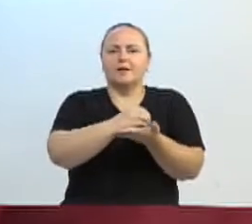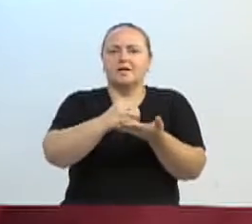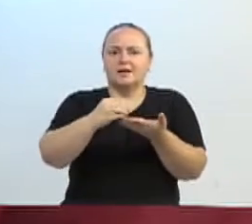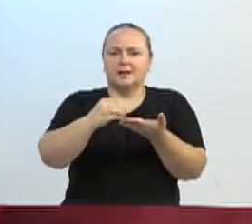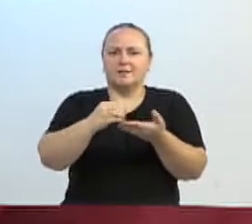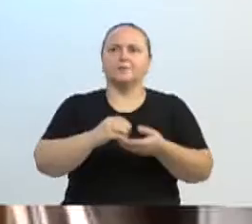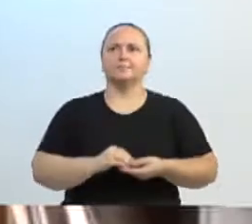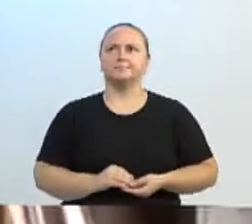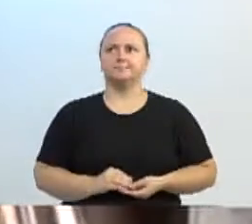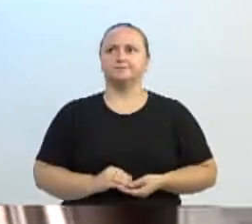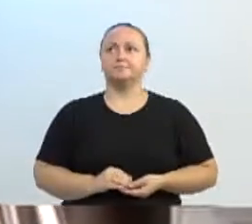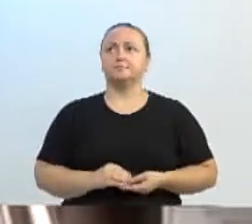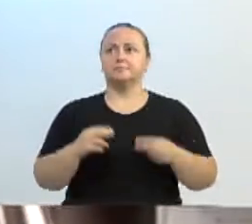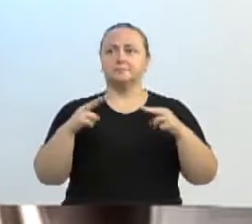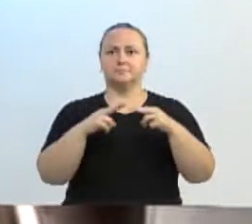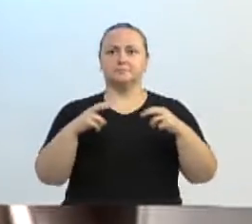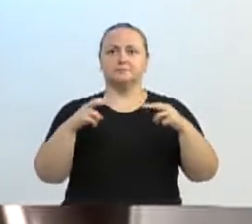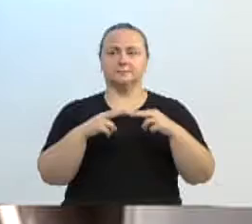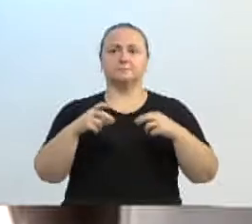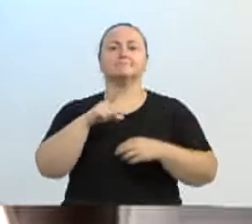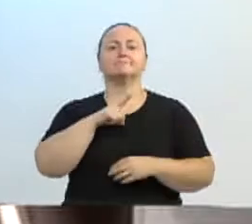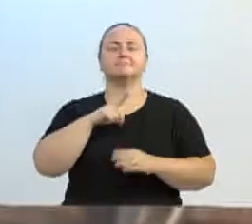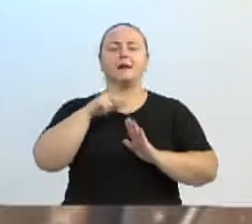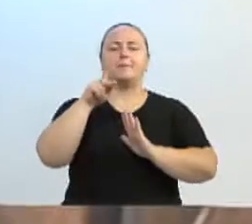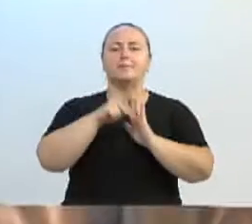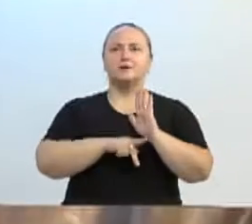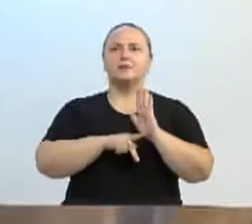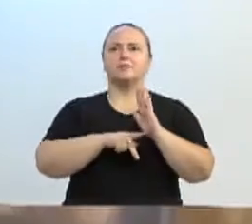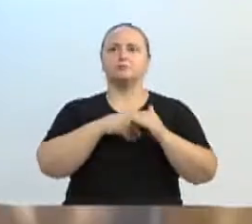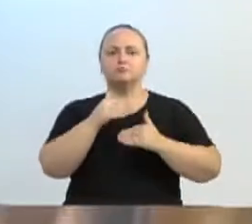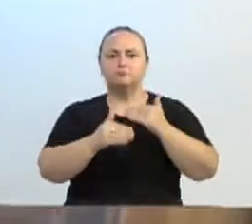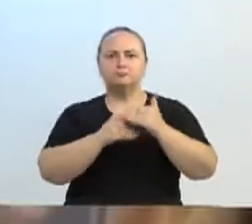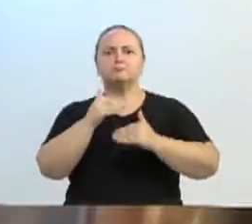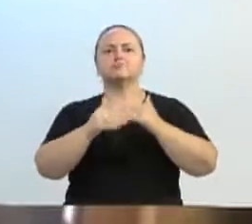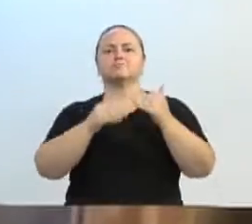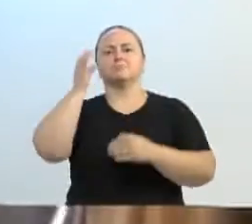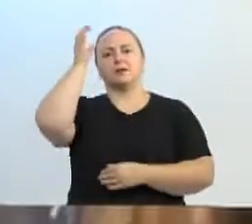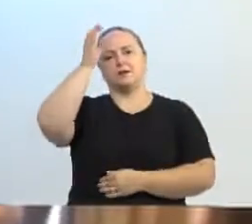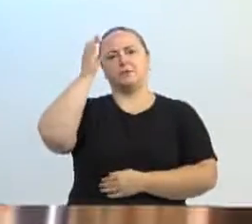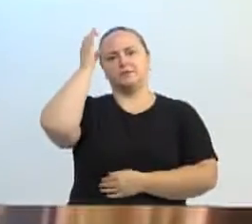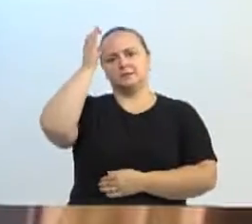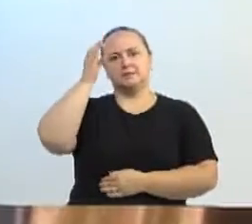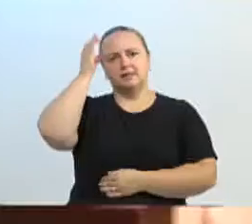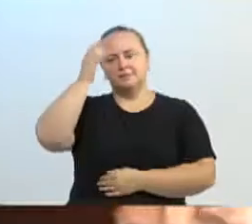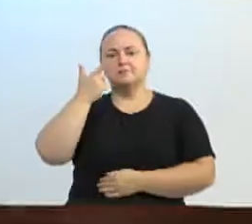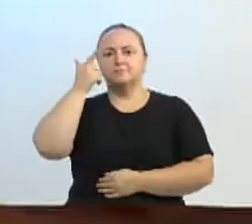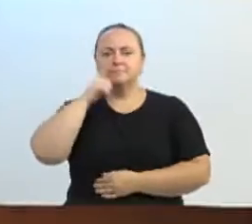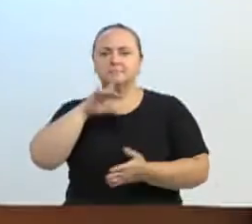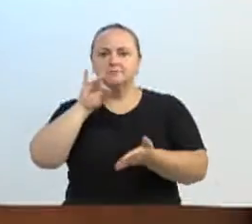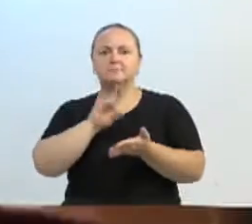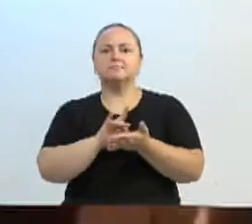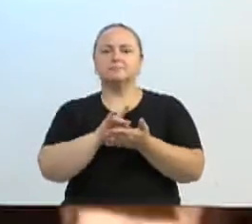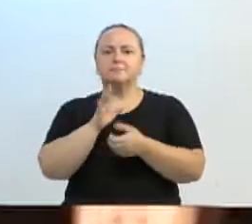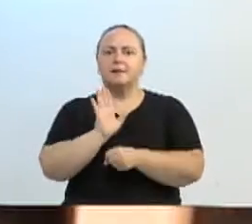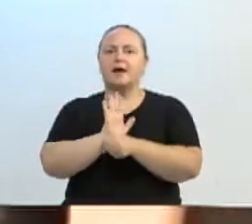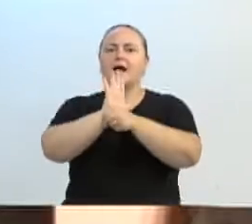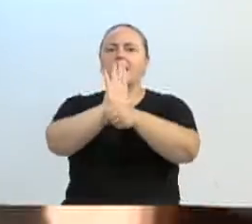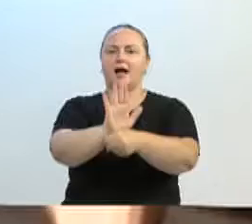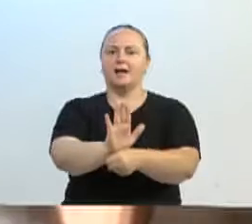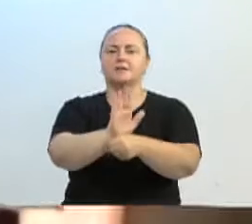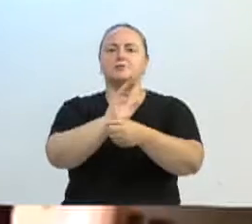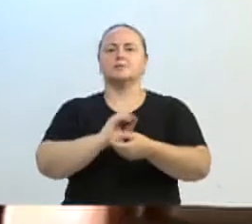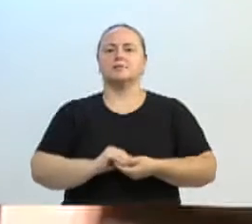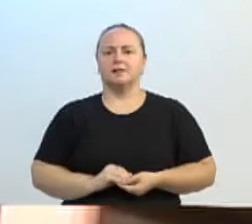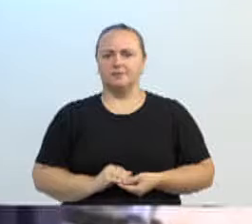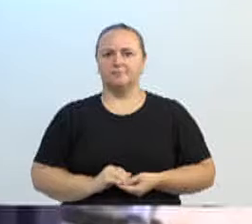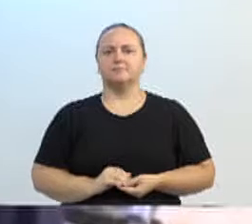está desenvolvendo ainda mais a conscientização e organização da cidade referente ao